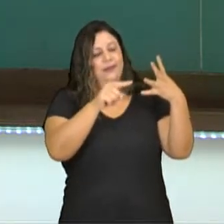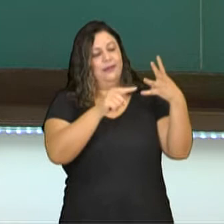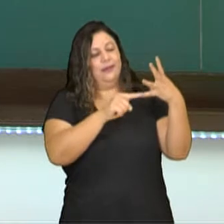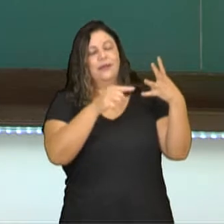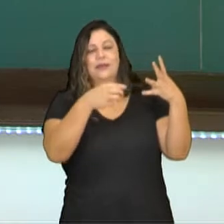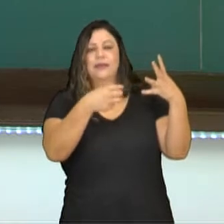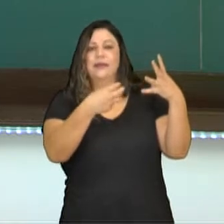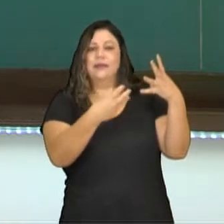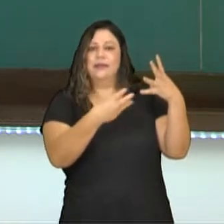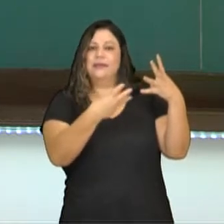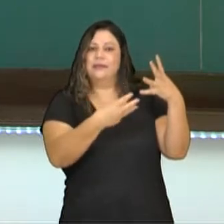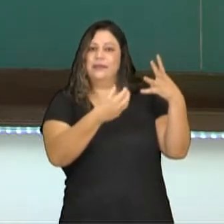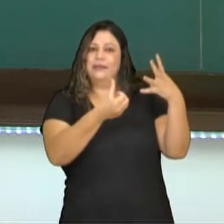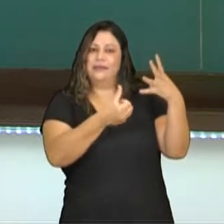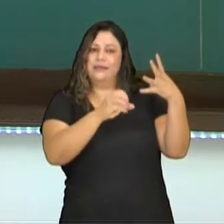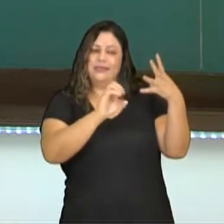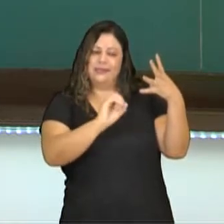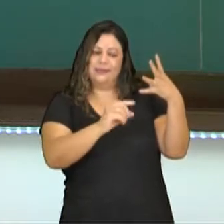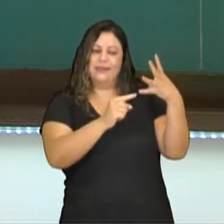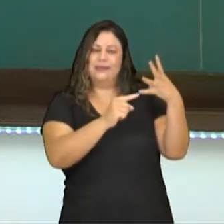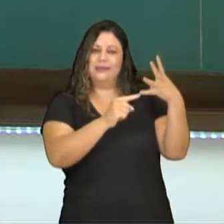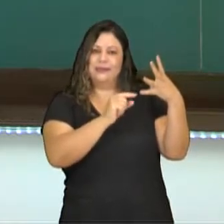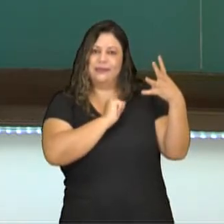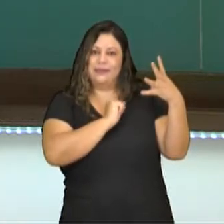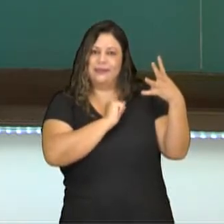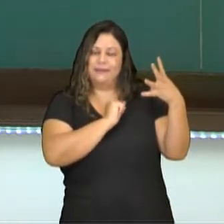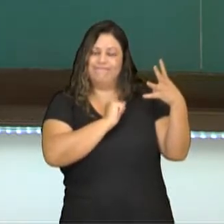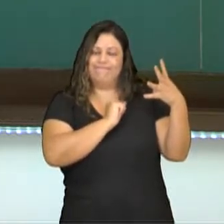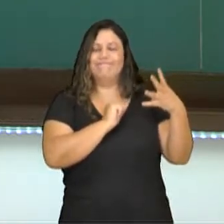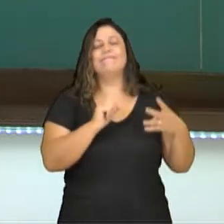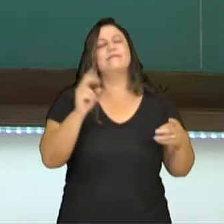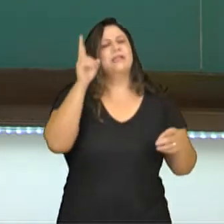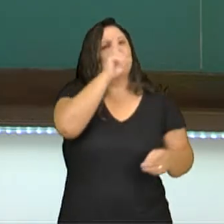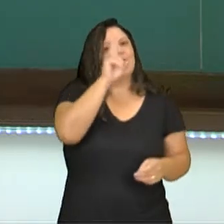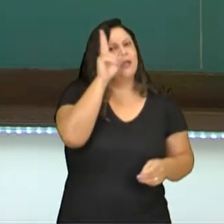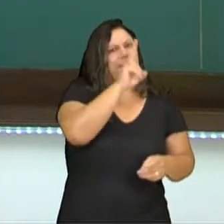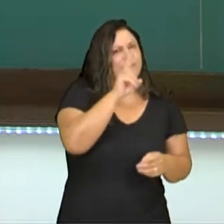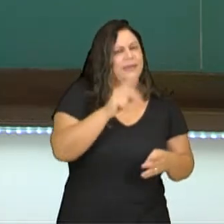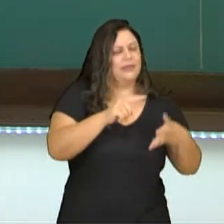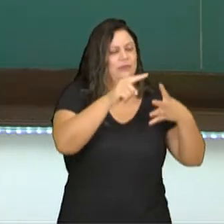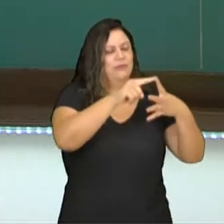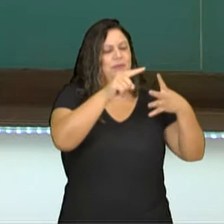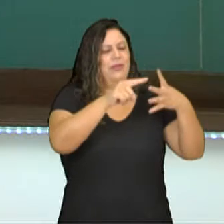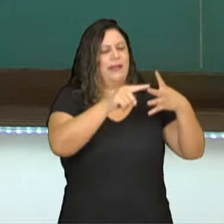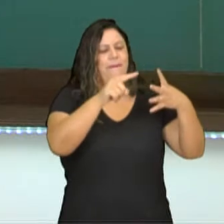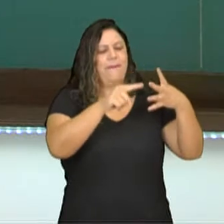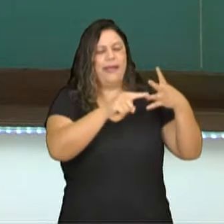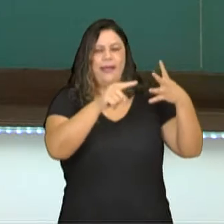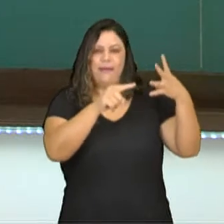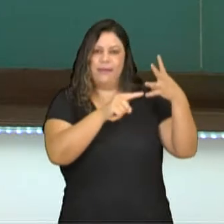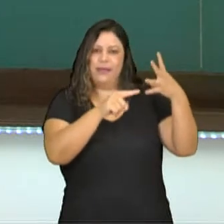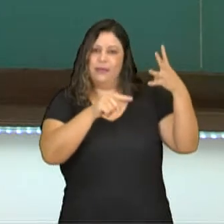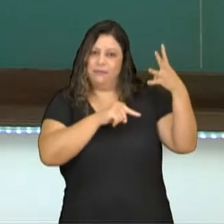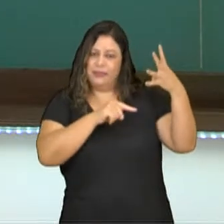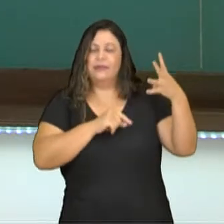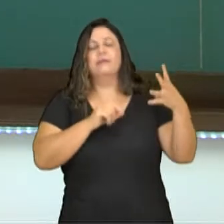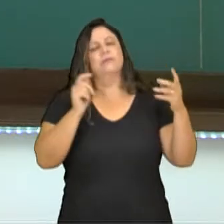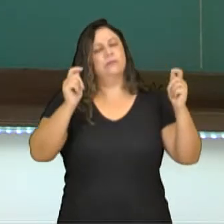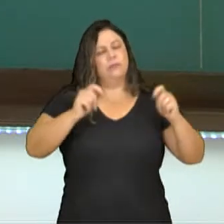270 graus a 360 graus. Lembrando, né, que esses ângulos podem ser medidos tanto em graus como